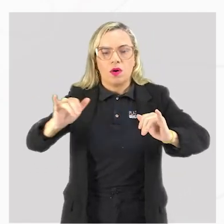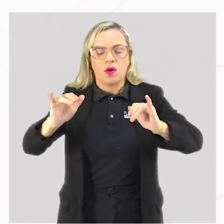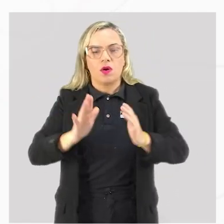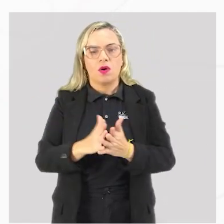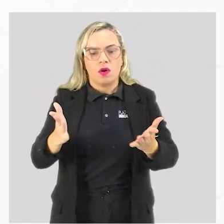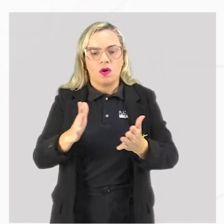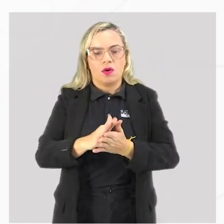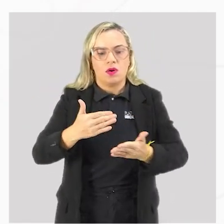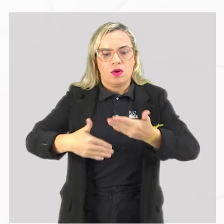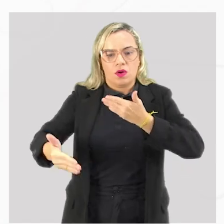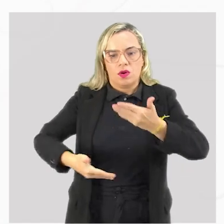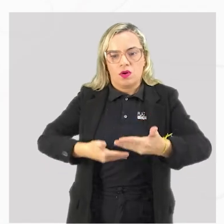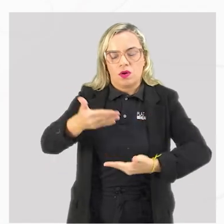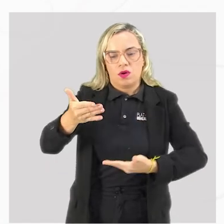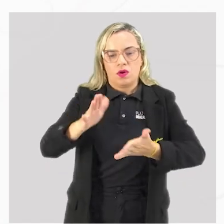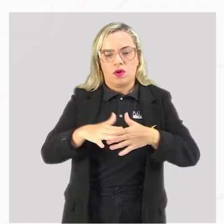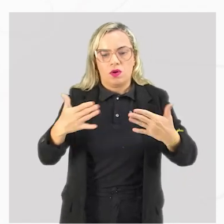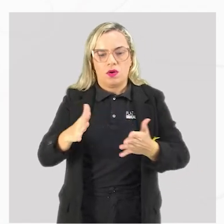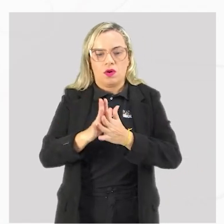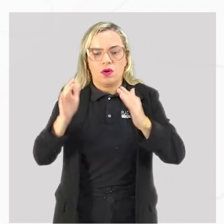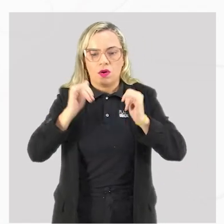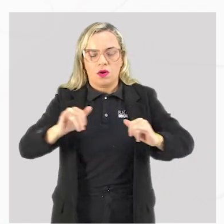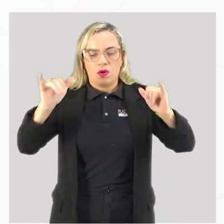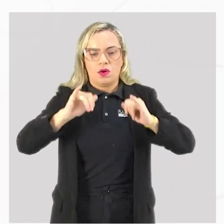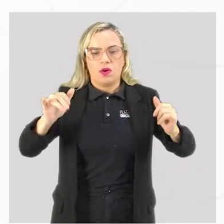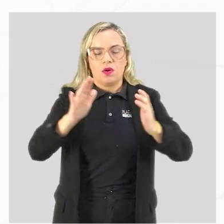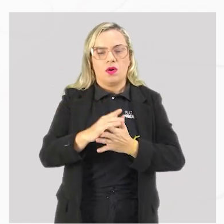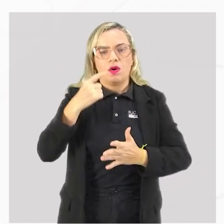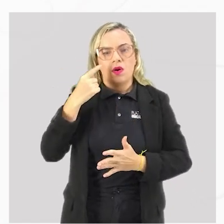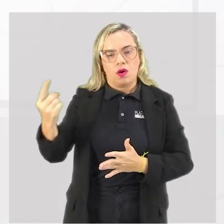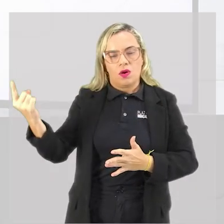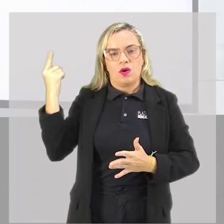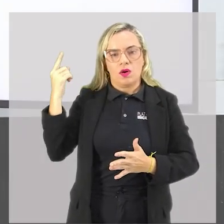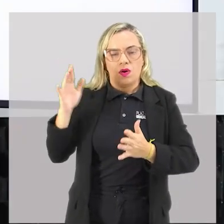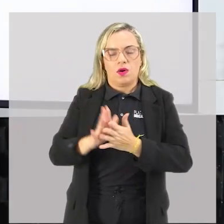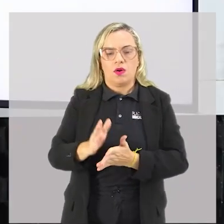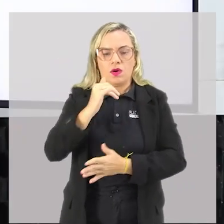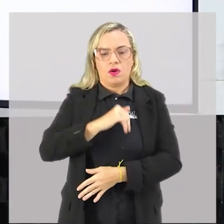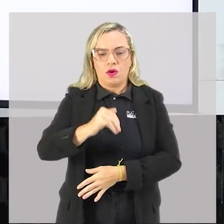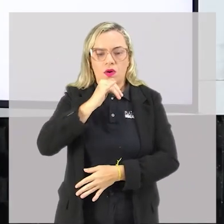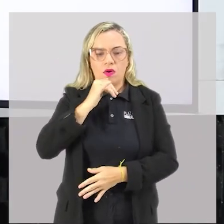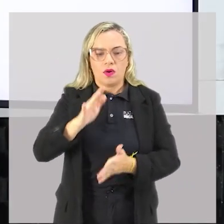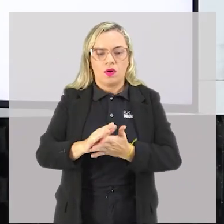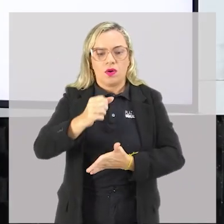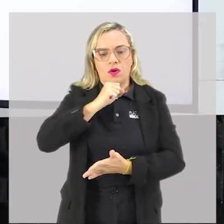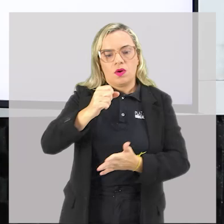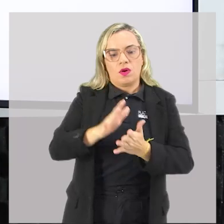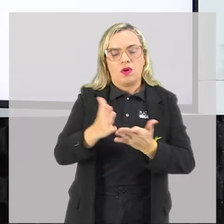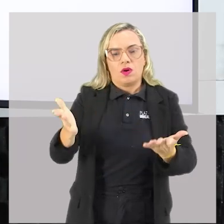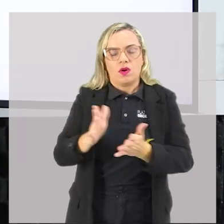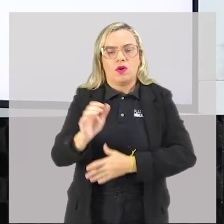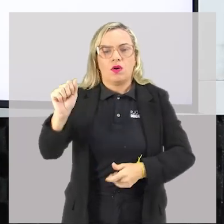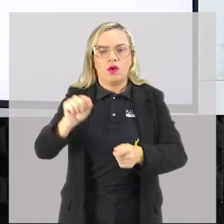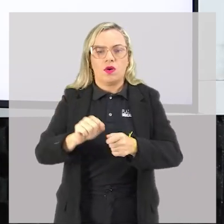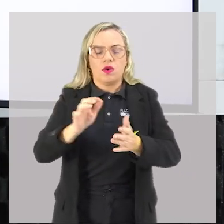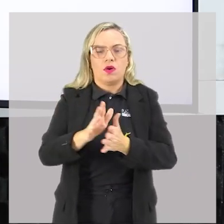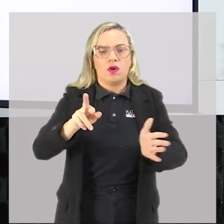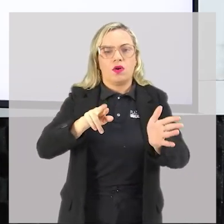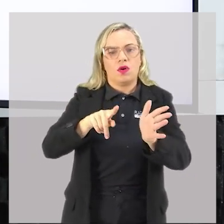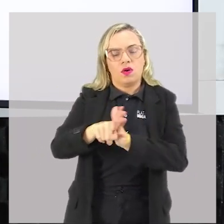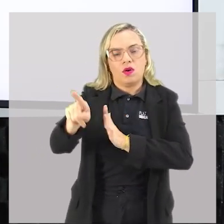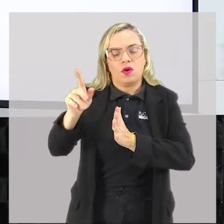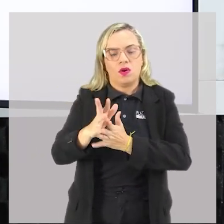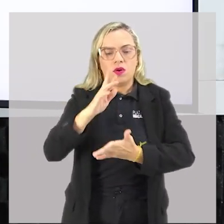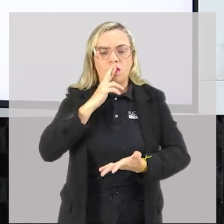compartilhar. Olha, por exemplo, uma situação que eu consigo ver a entrevista, esse processo de fazer perguntas e